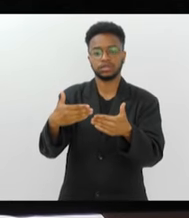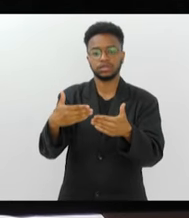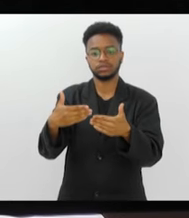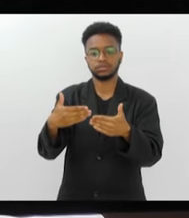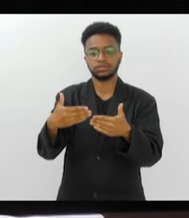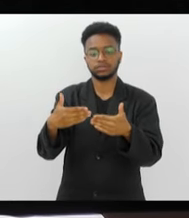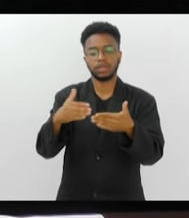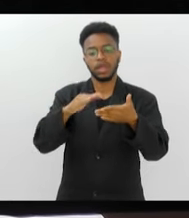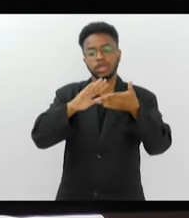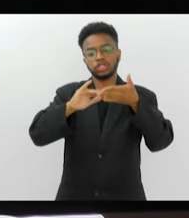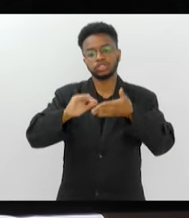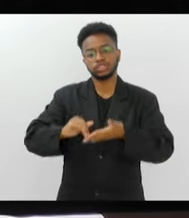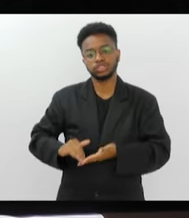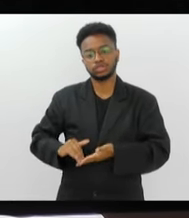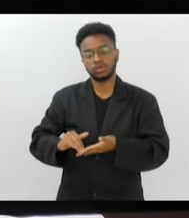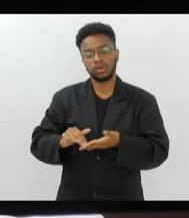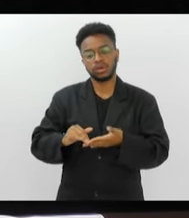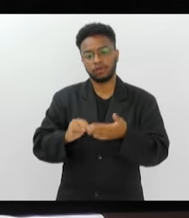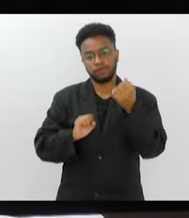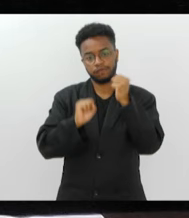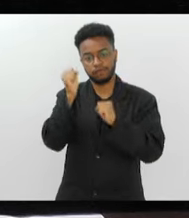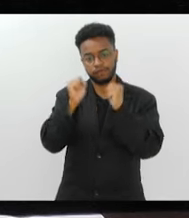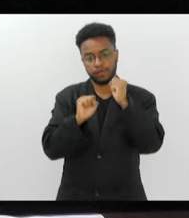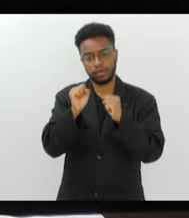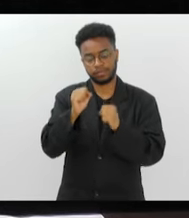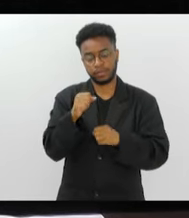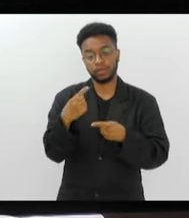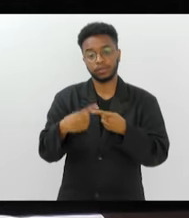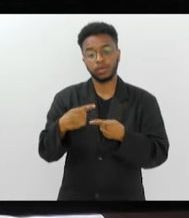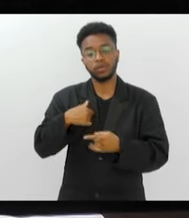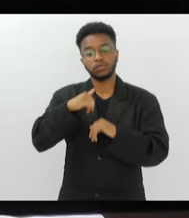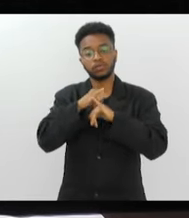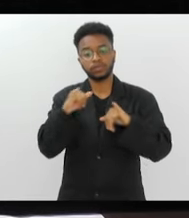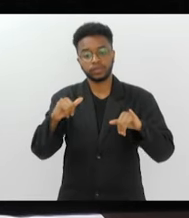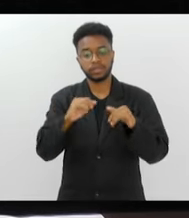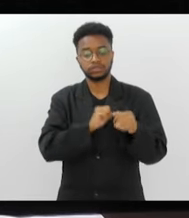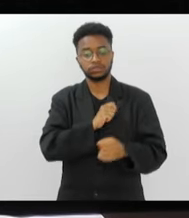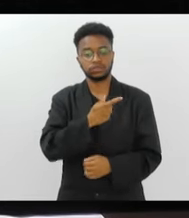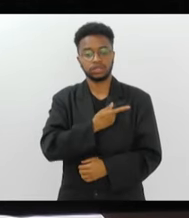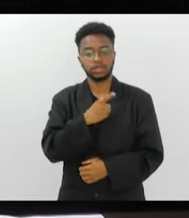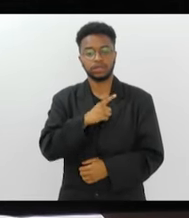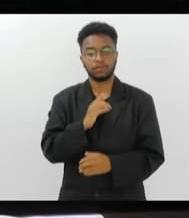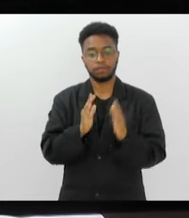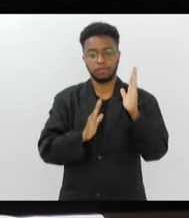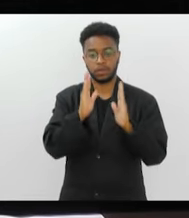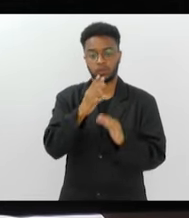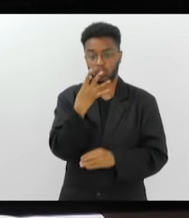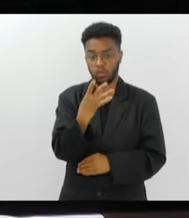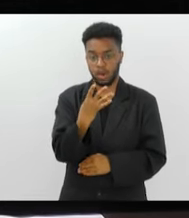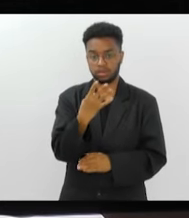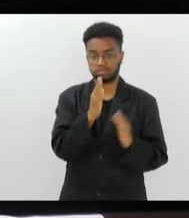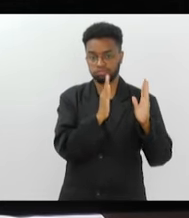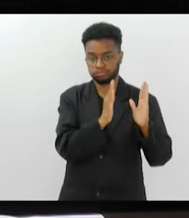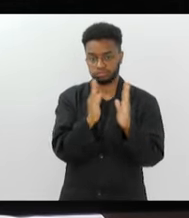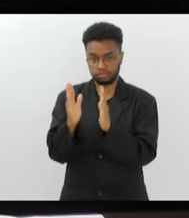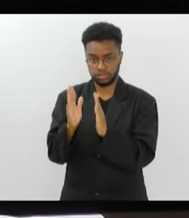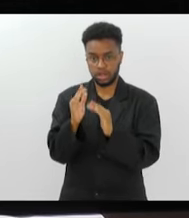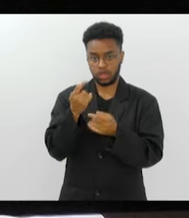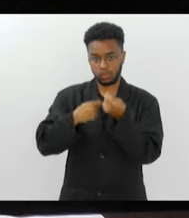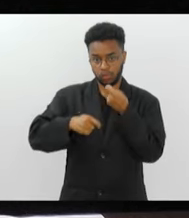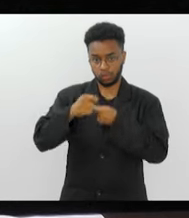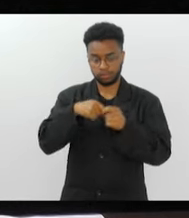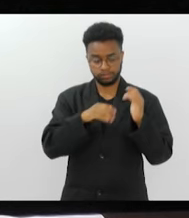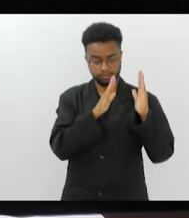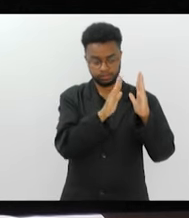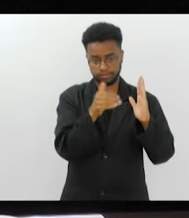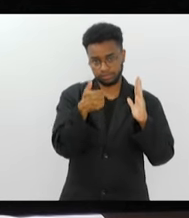industrialização na cidade. Eu sempre digo que São Gonçalo passou por quatro fases econômicas. A fase